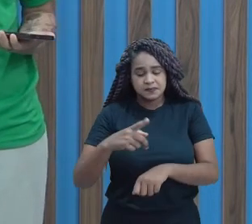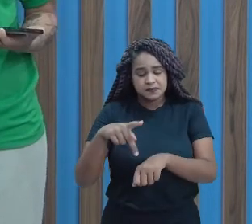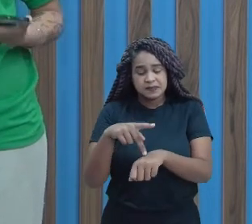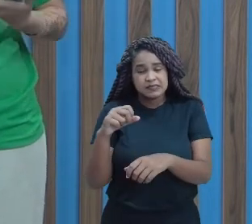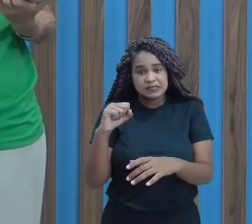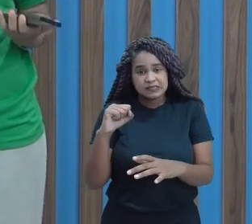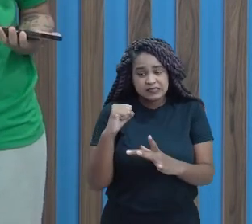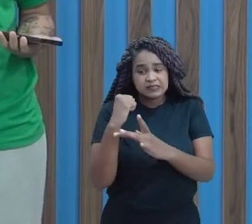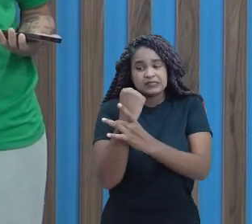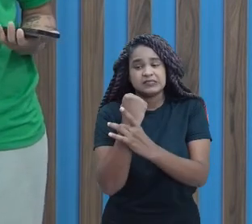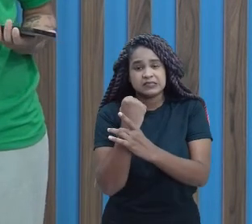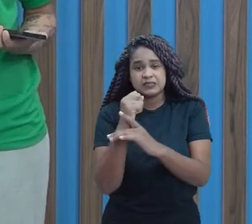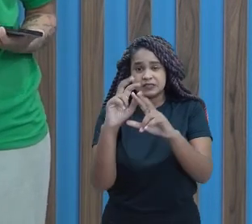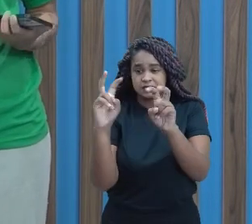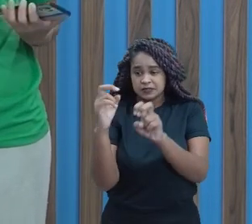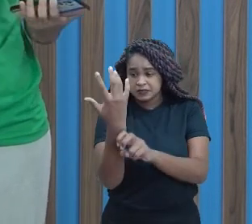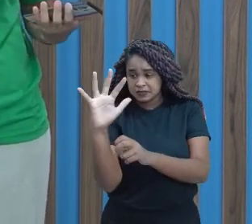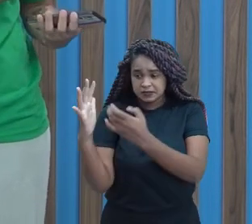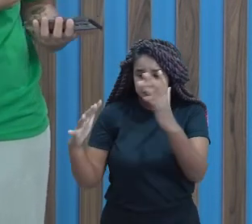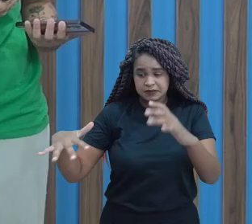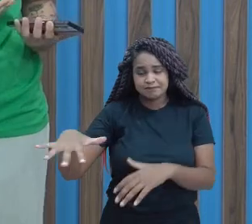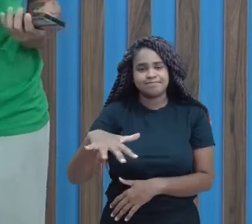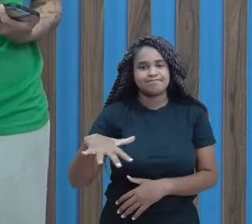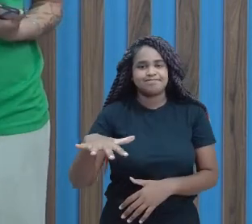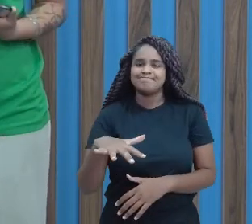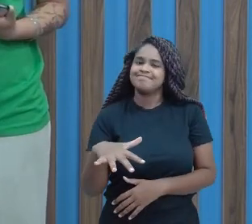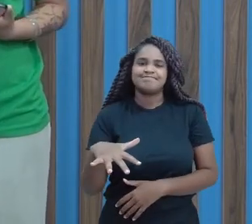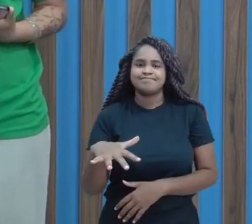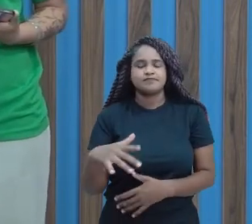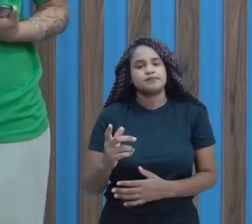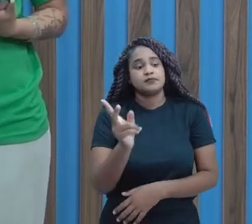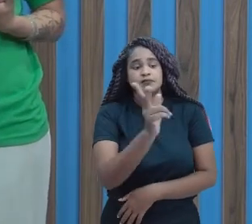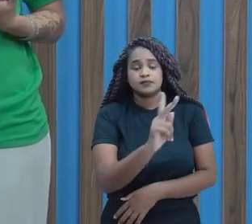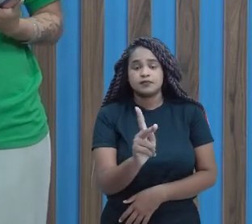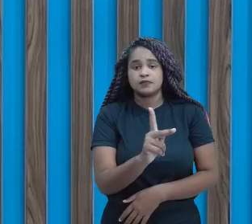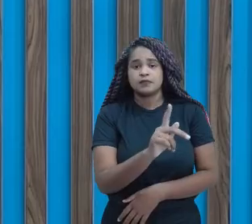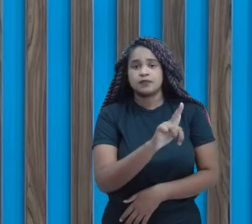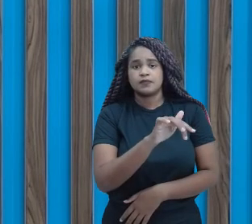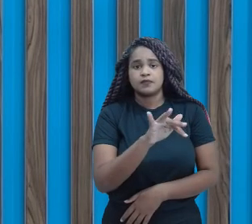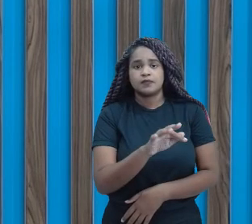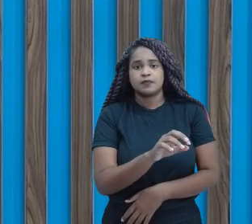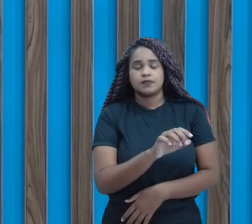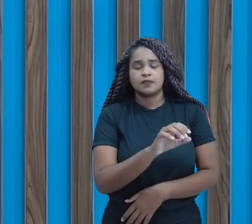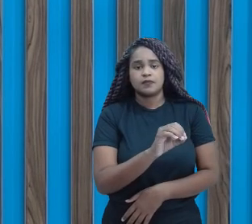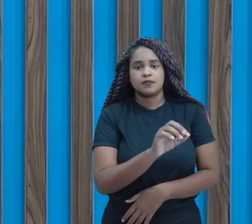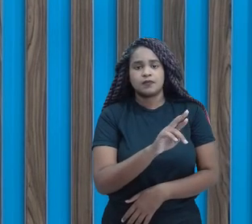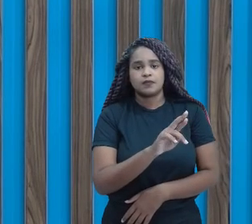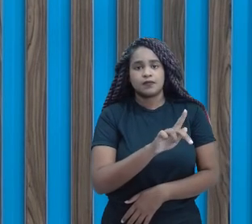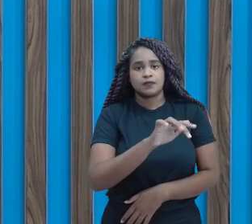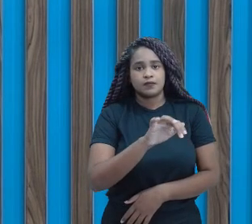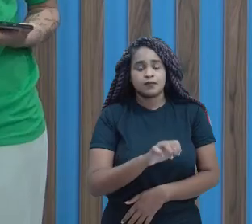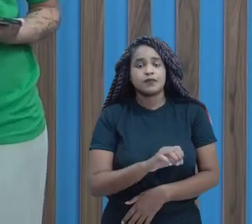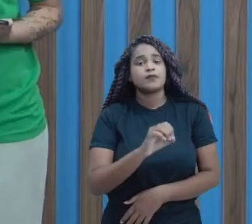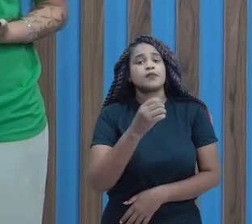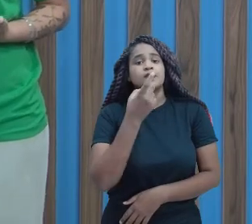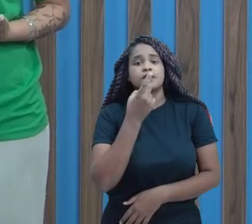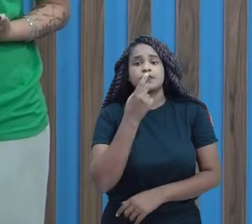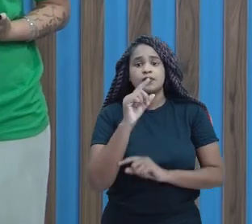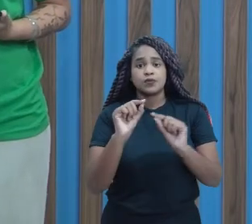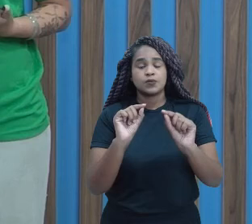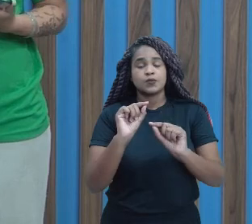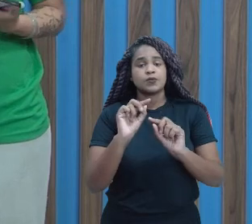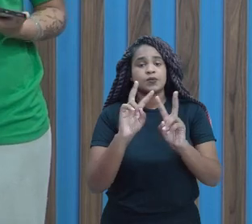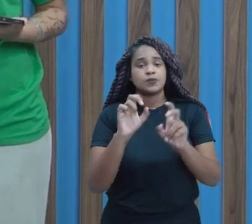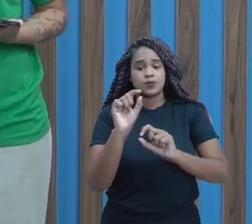nas questões climáticas. O professor Giorgio colocou aí essa questão das queimadas que a gente vê falar